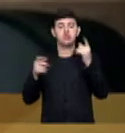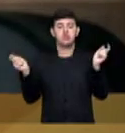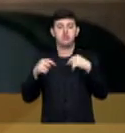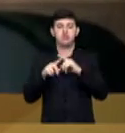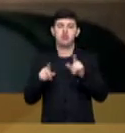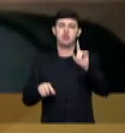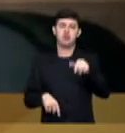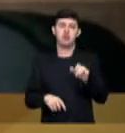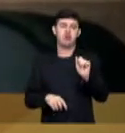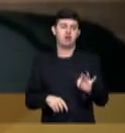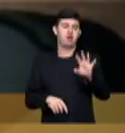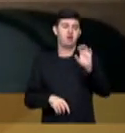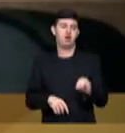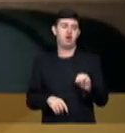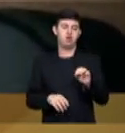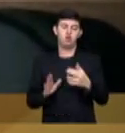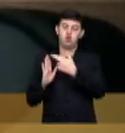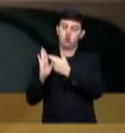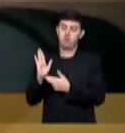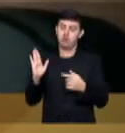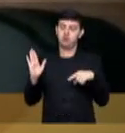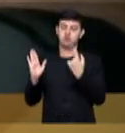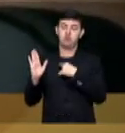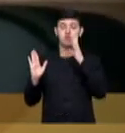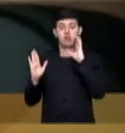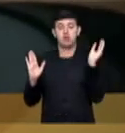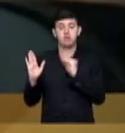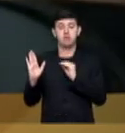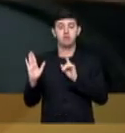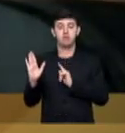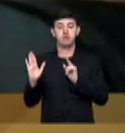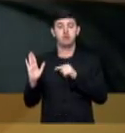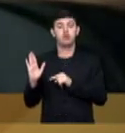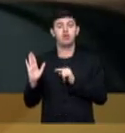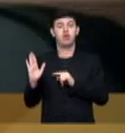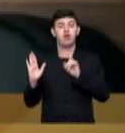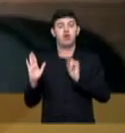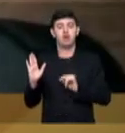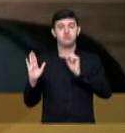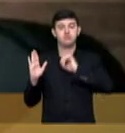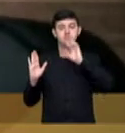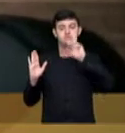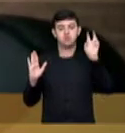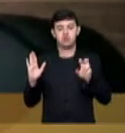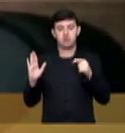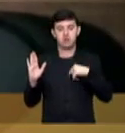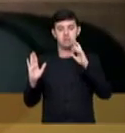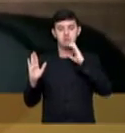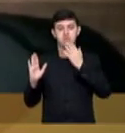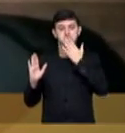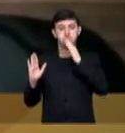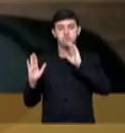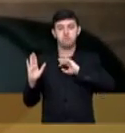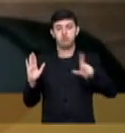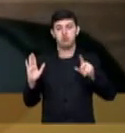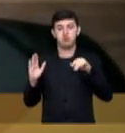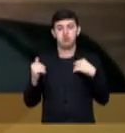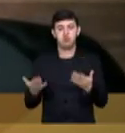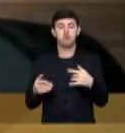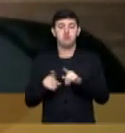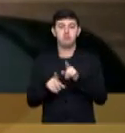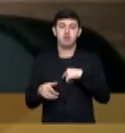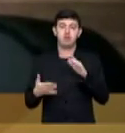atos normativos que podem versar sobre diferentes temas. A solução para